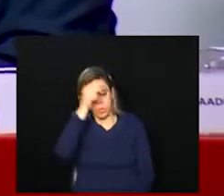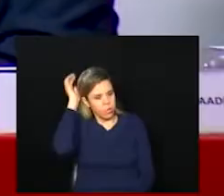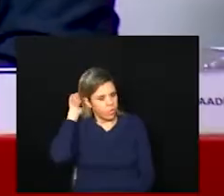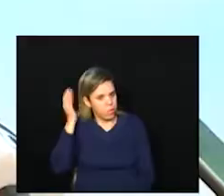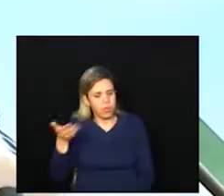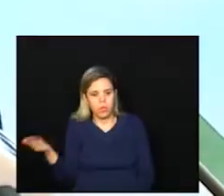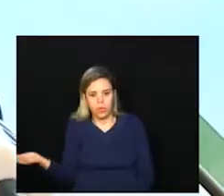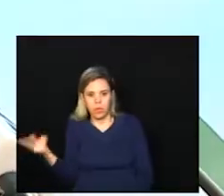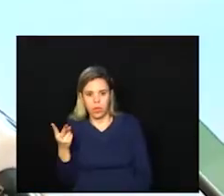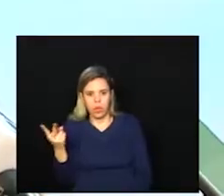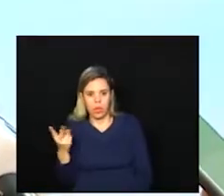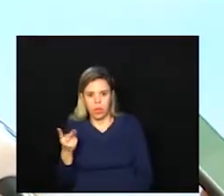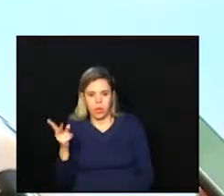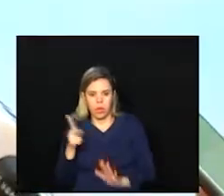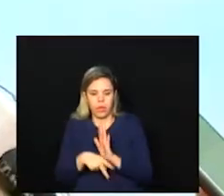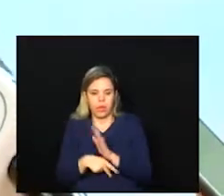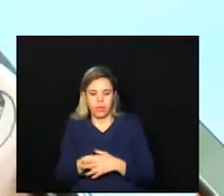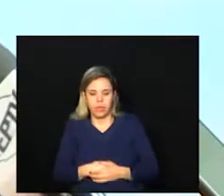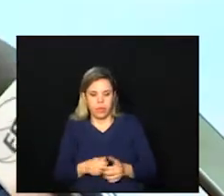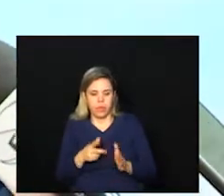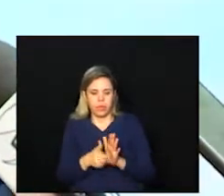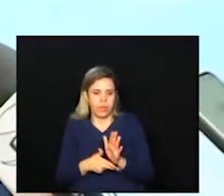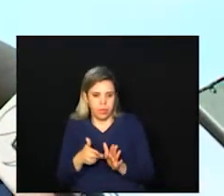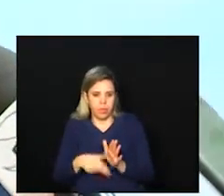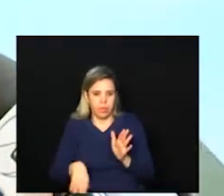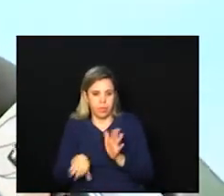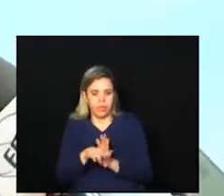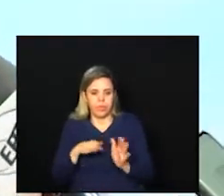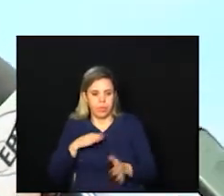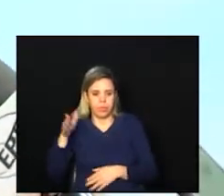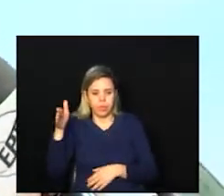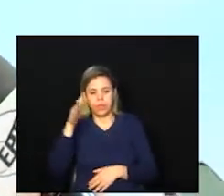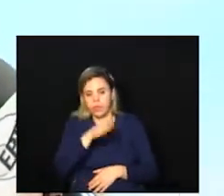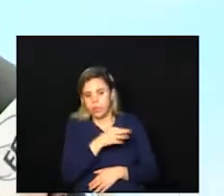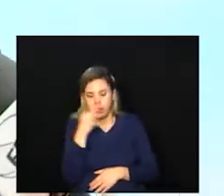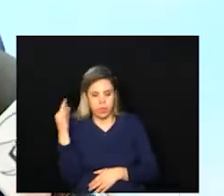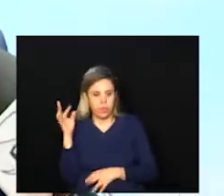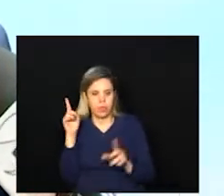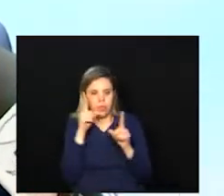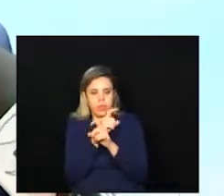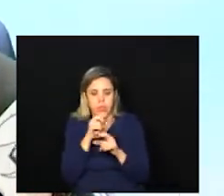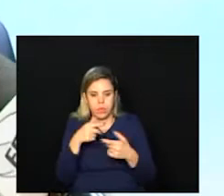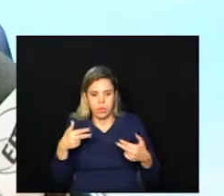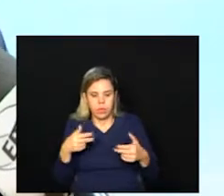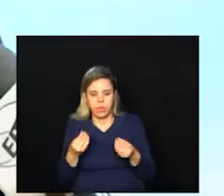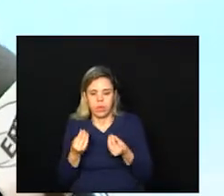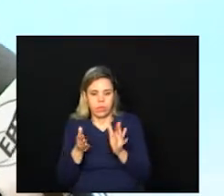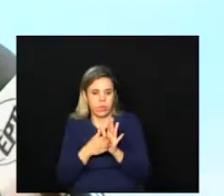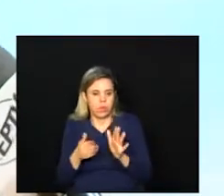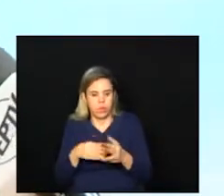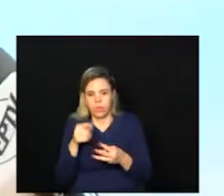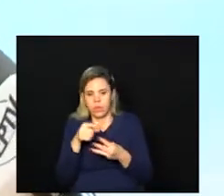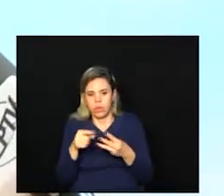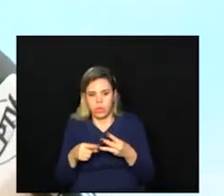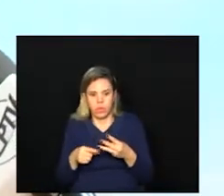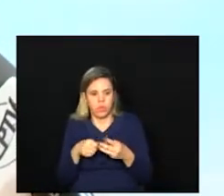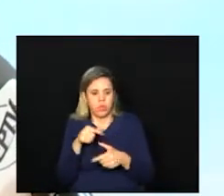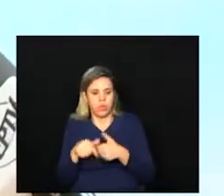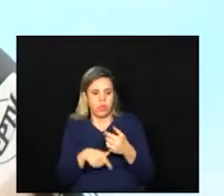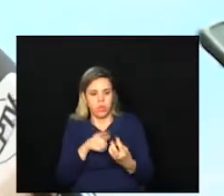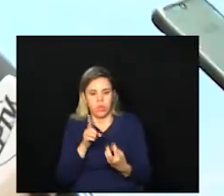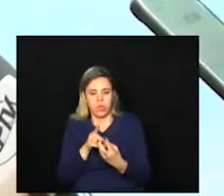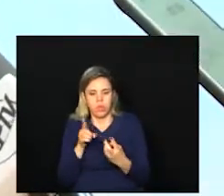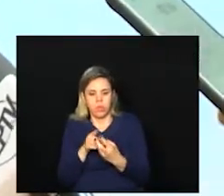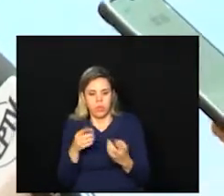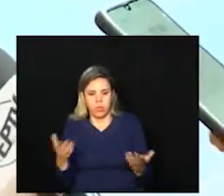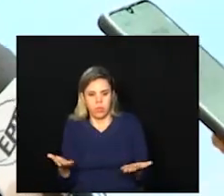Dário Saad. Olha, o projeto do trem Intercidades, ele é um projeto complexo que oferecerá 3 tipos de serviço. O